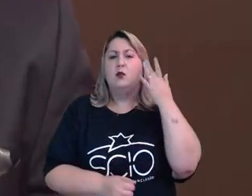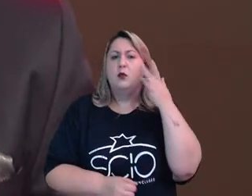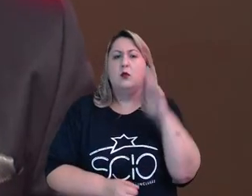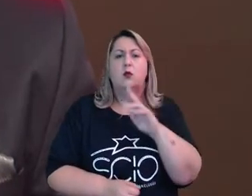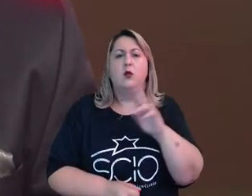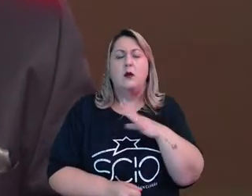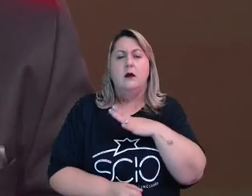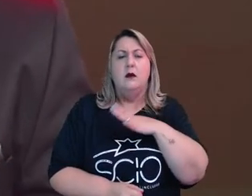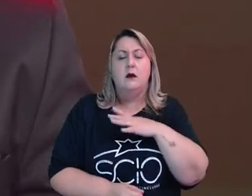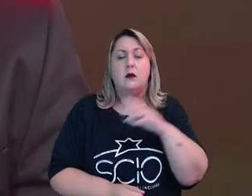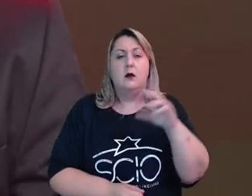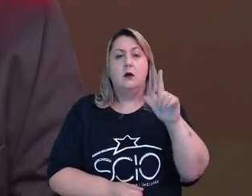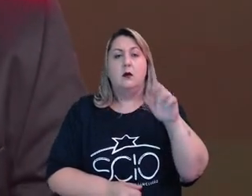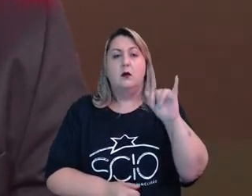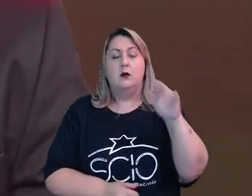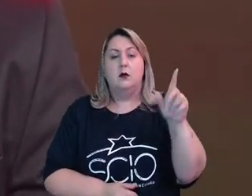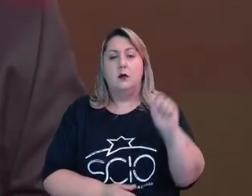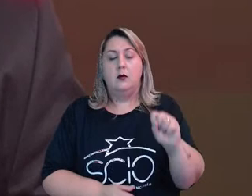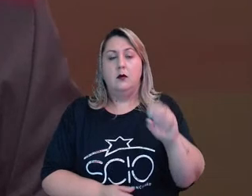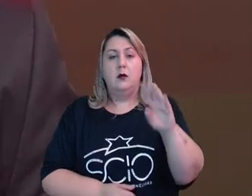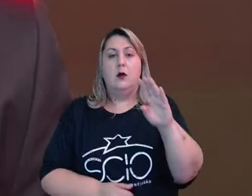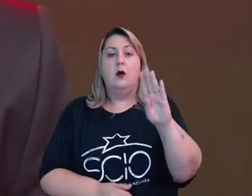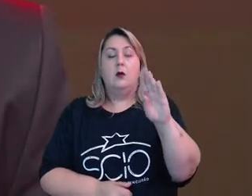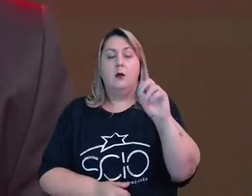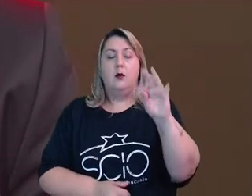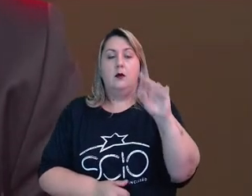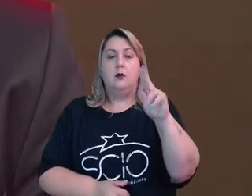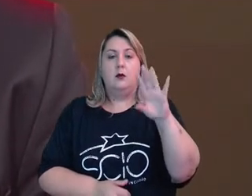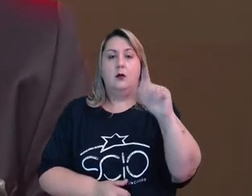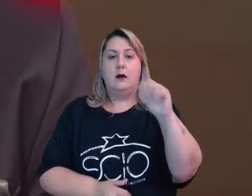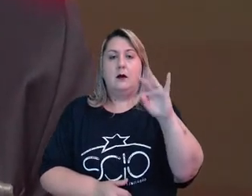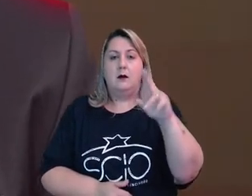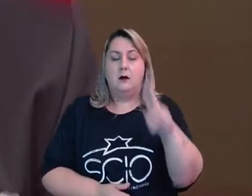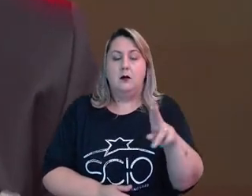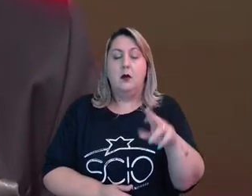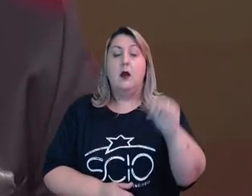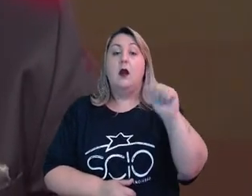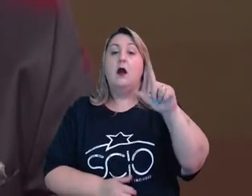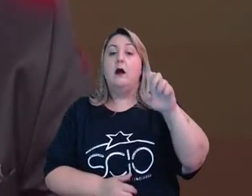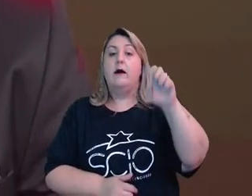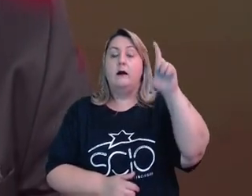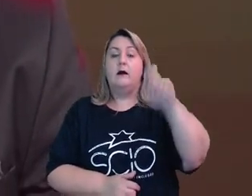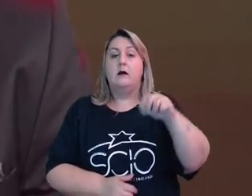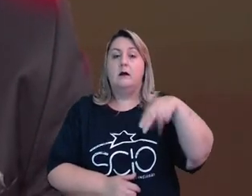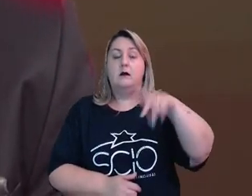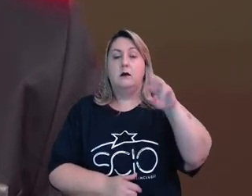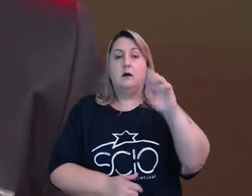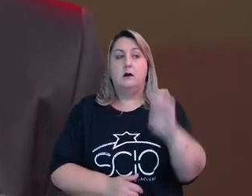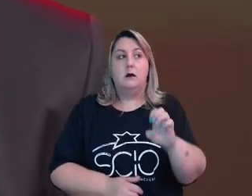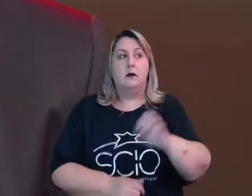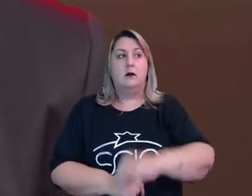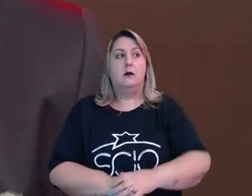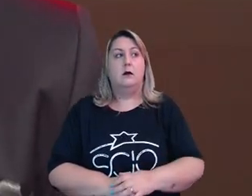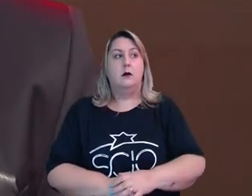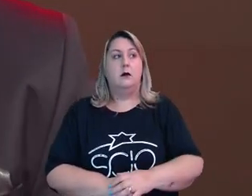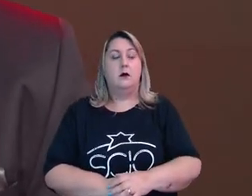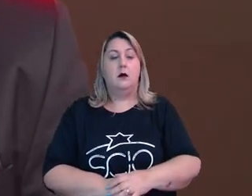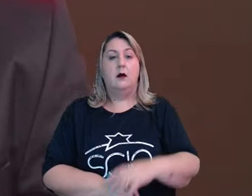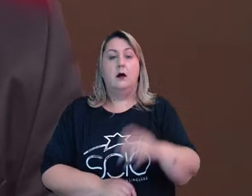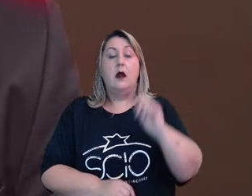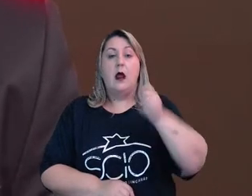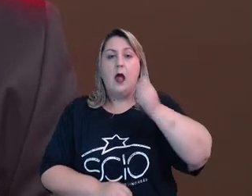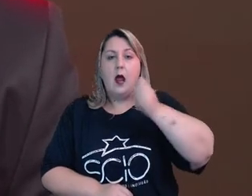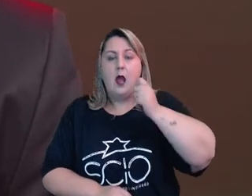aí pra mim. O Luiz Carlos está em Botucatu com a família. Deixa eu ver quem mais. O Alexandre Bieschik. Isso, o Alexandre está